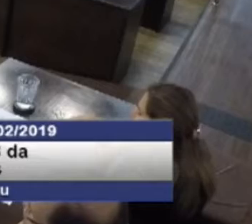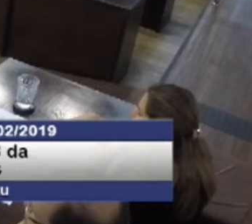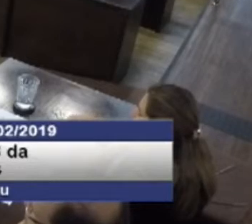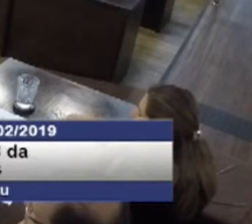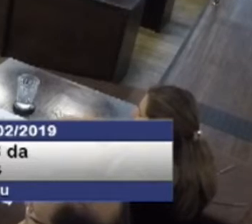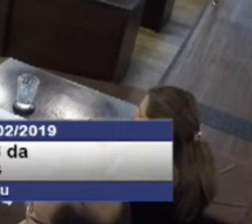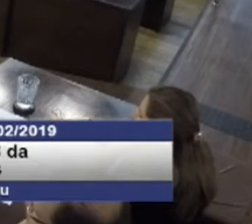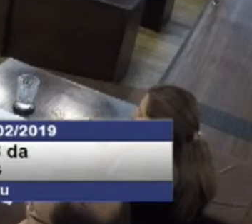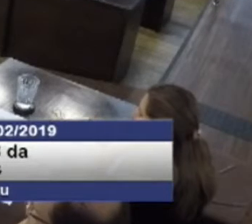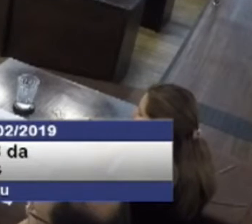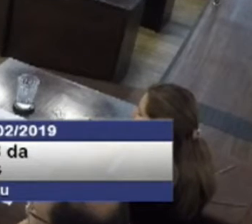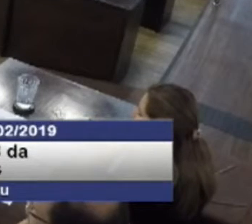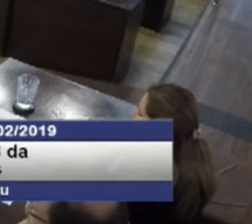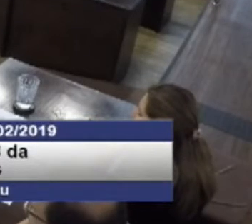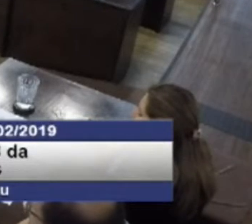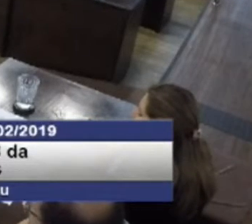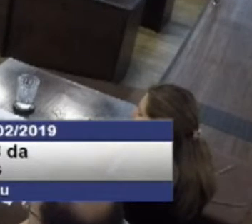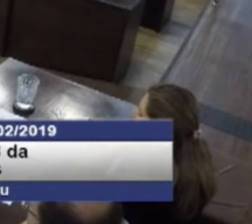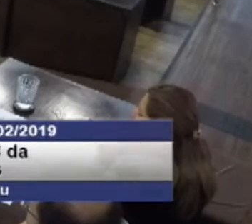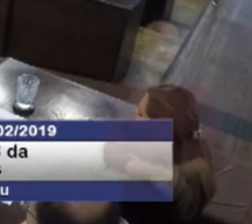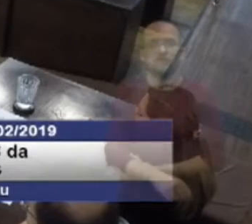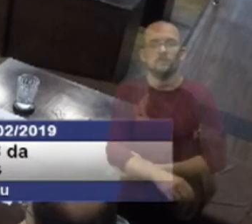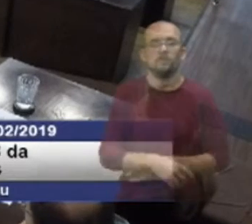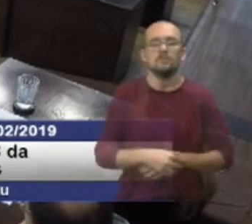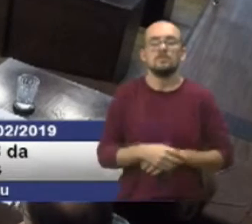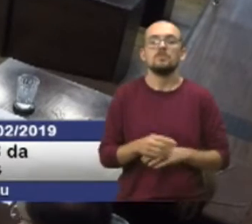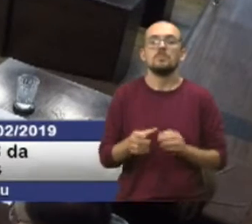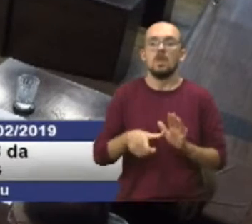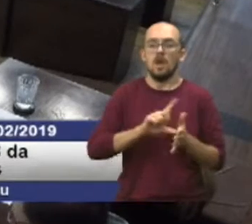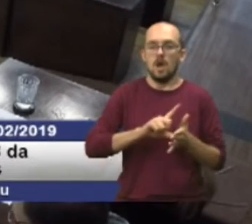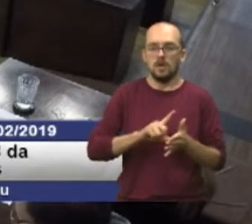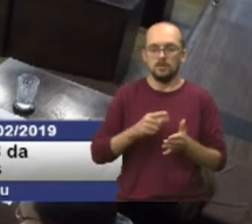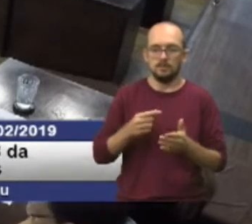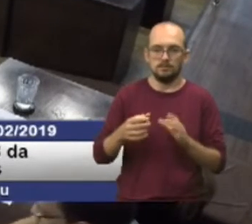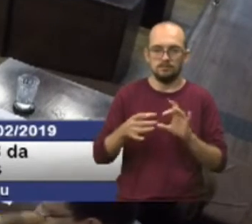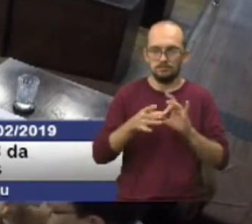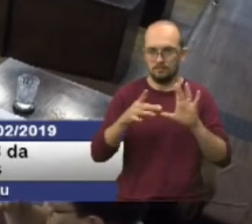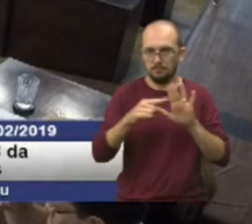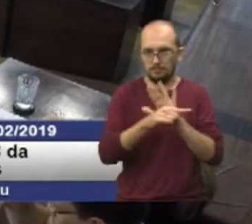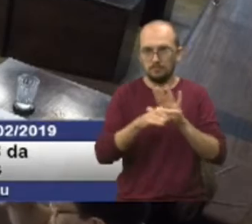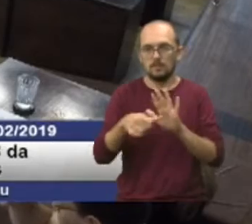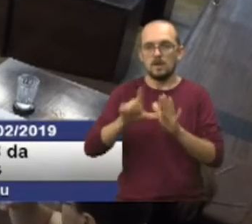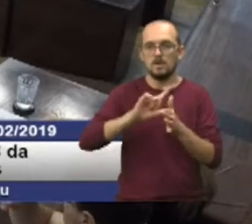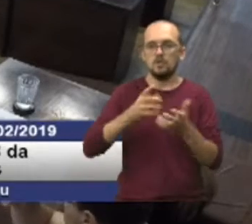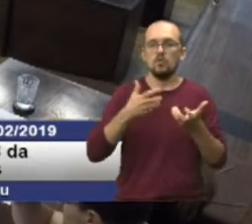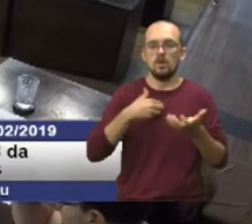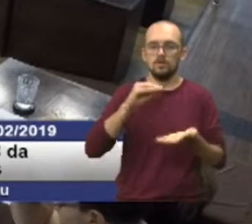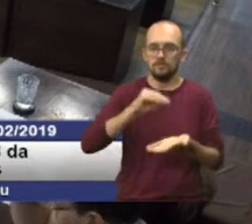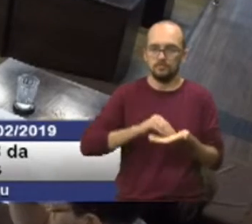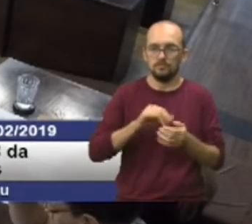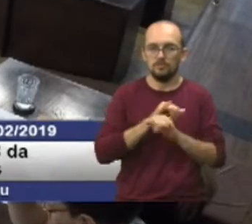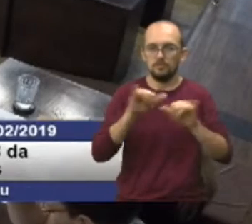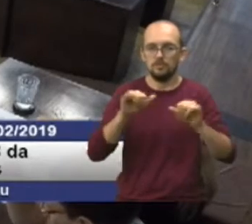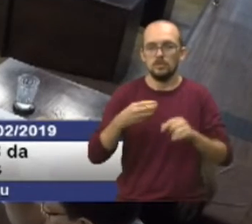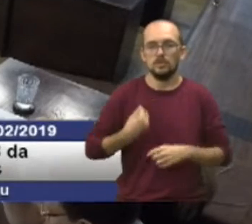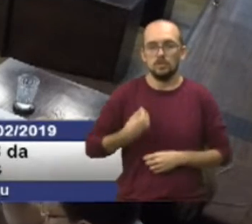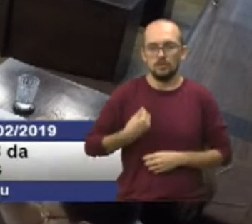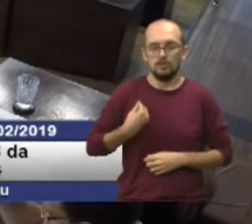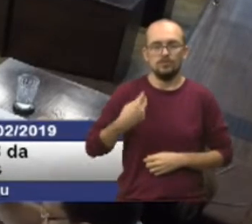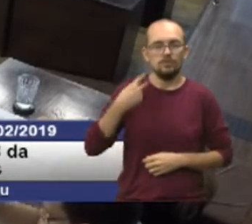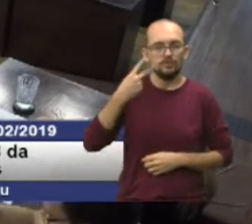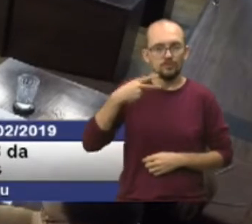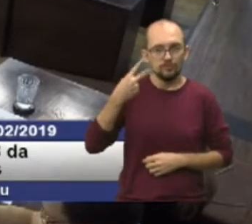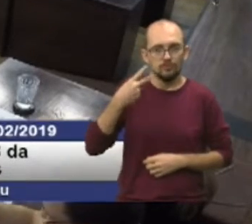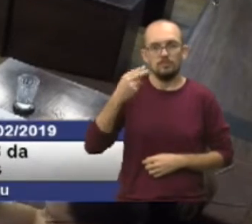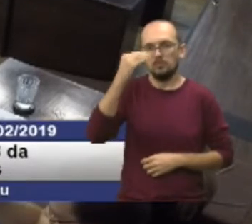Antes de passar a palavra aos senhores vereadores, público presente, queria registrar a presença dos vereadores